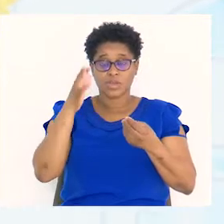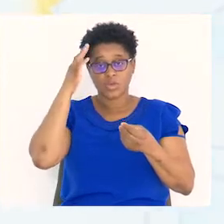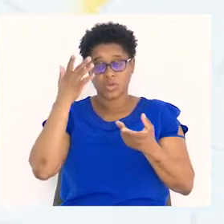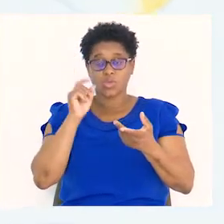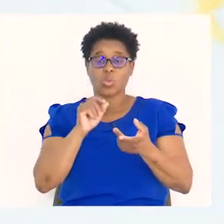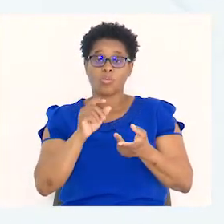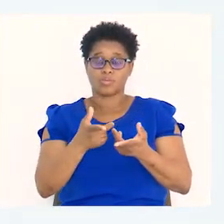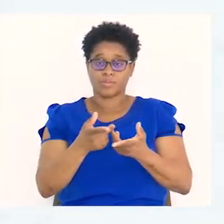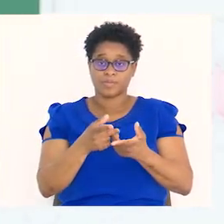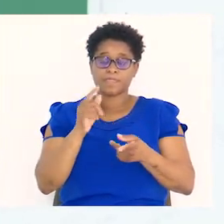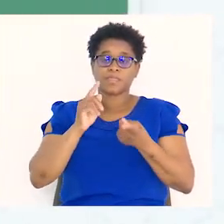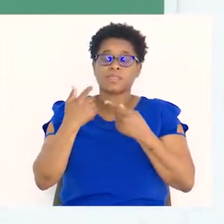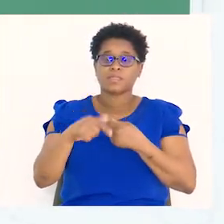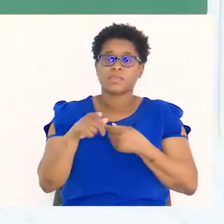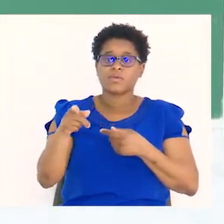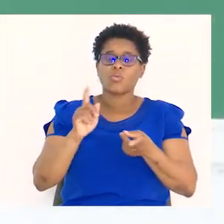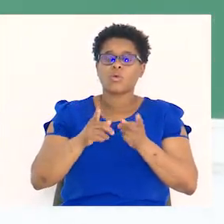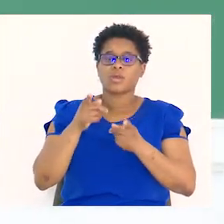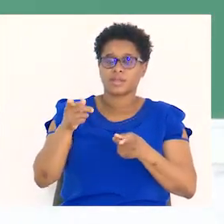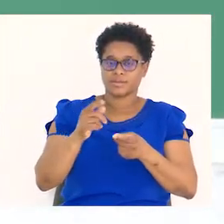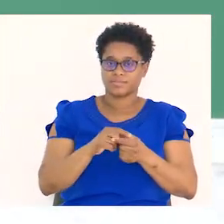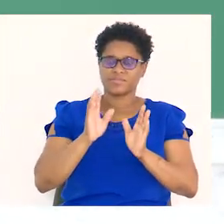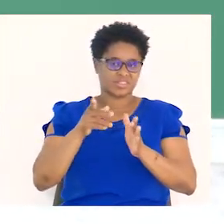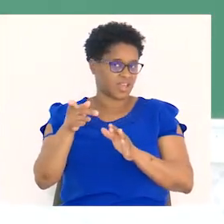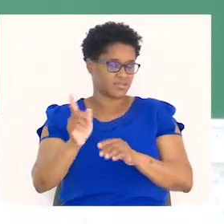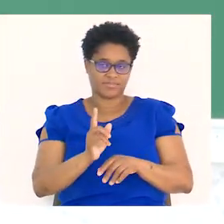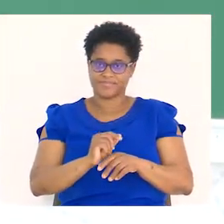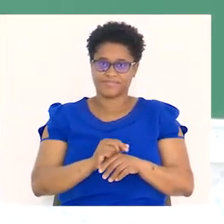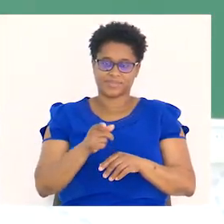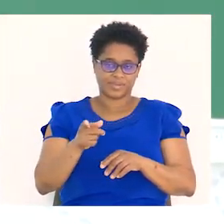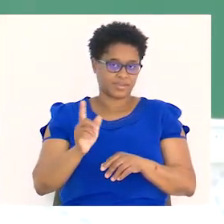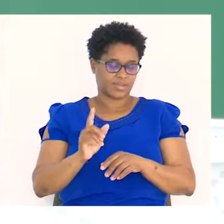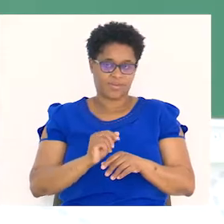aqui. Aqui já não dá. Ok? Aqui já não dá.